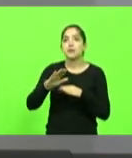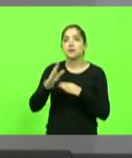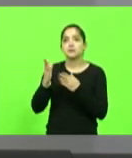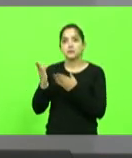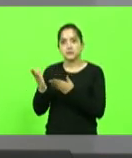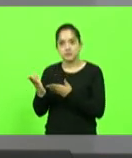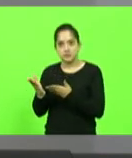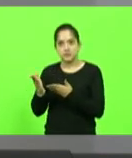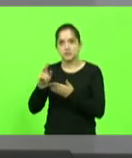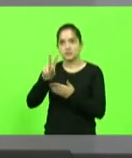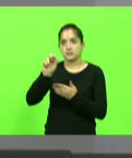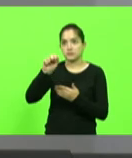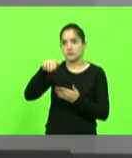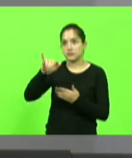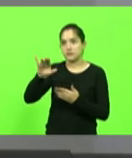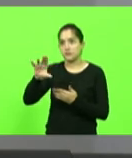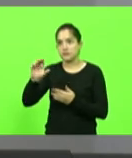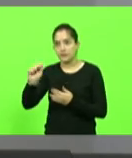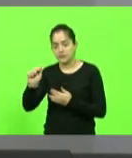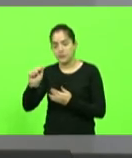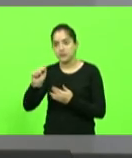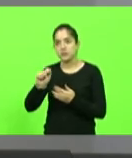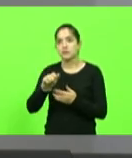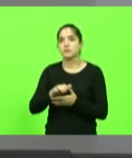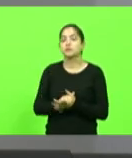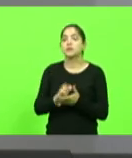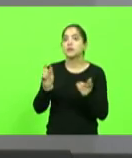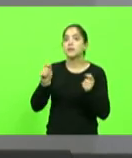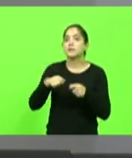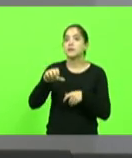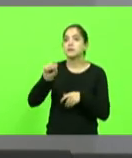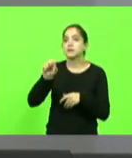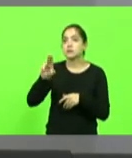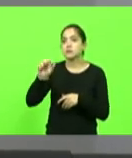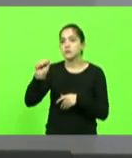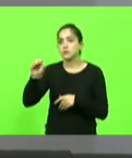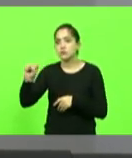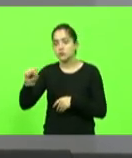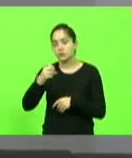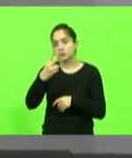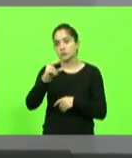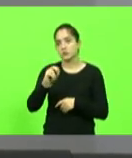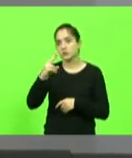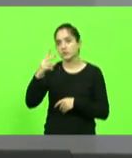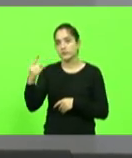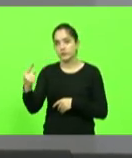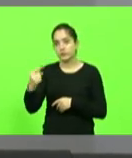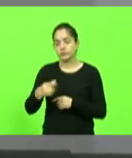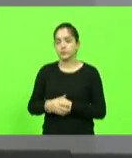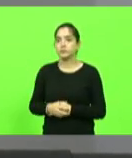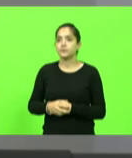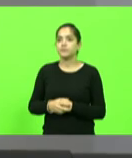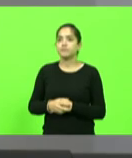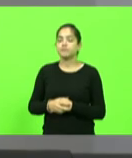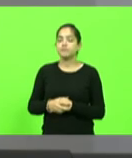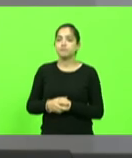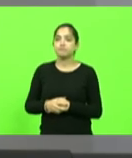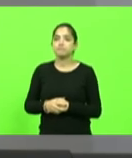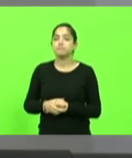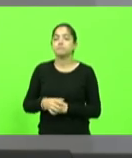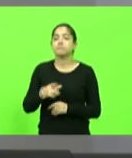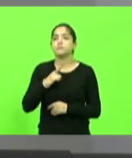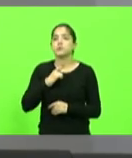da Vânia, execução do Capacita SUAS em 2021. O que mais que temos aqui?